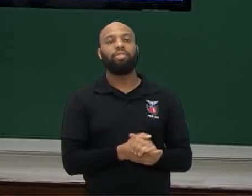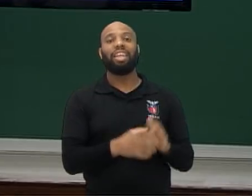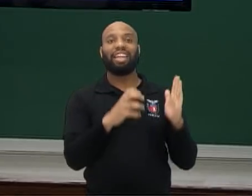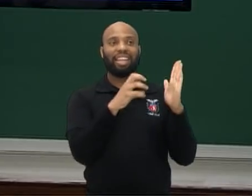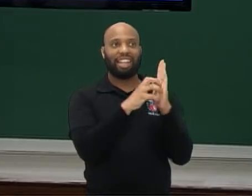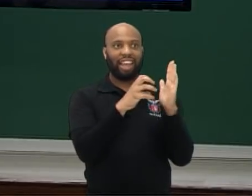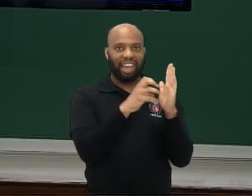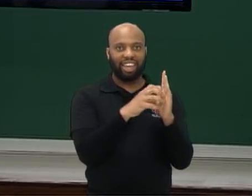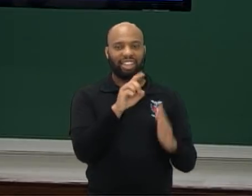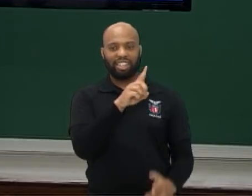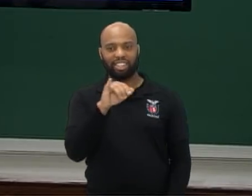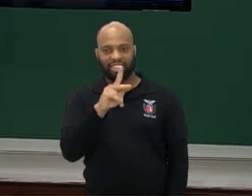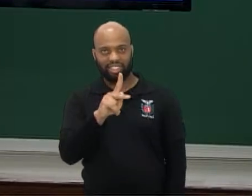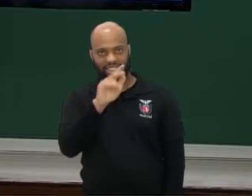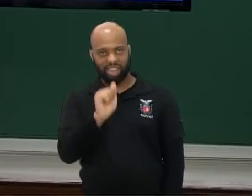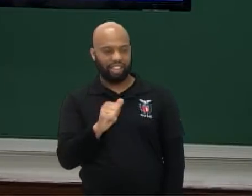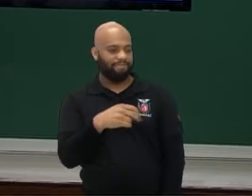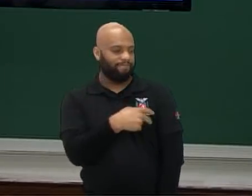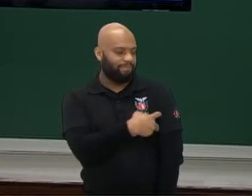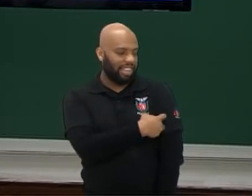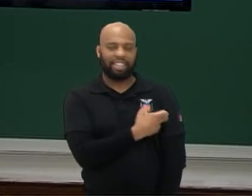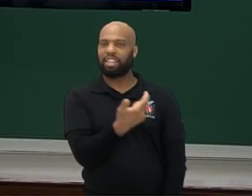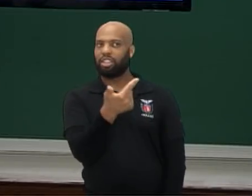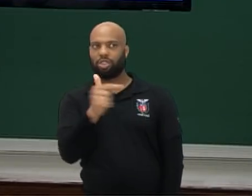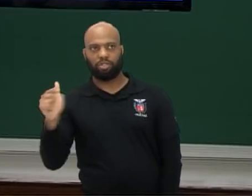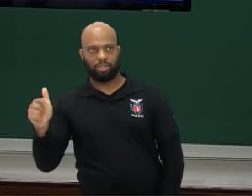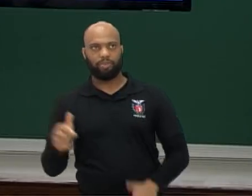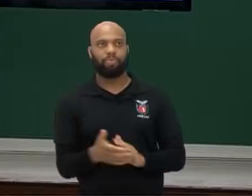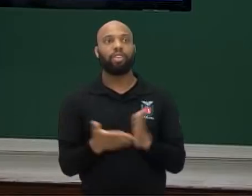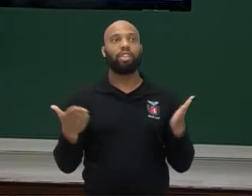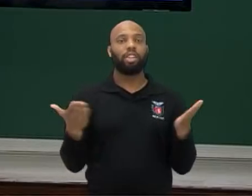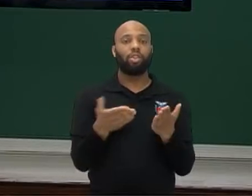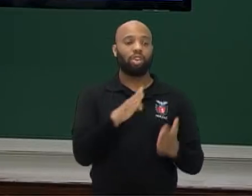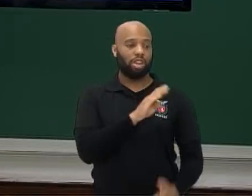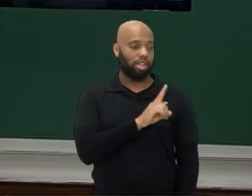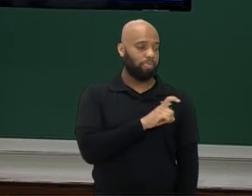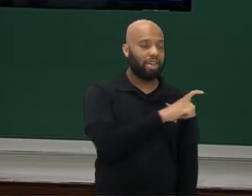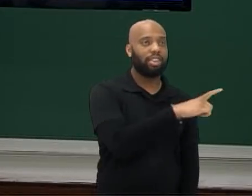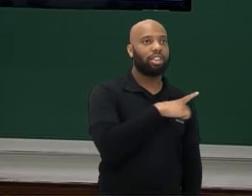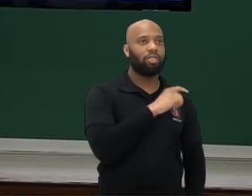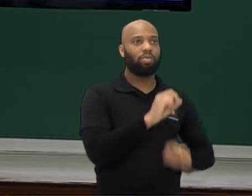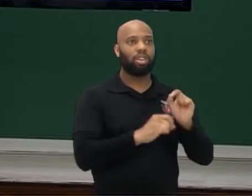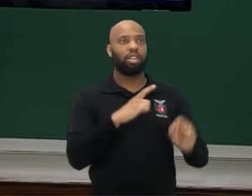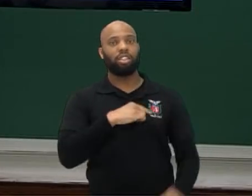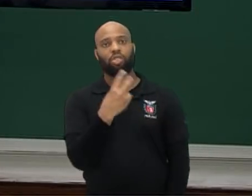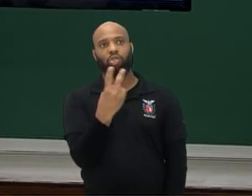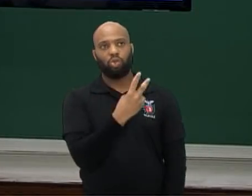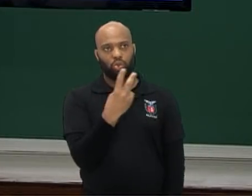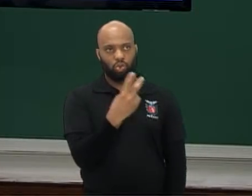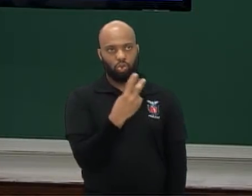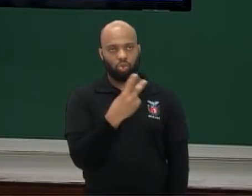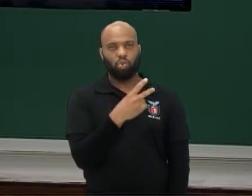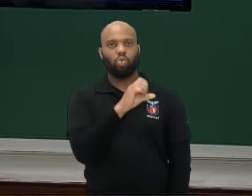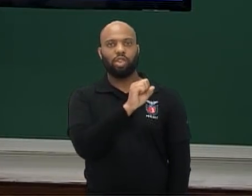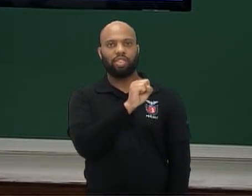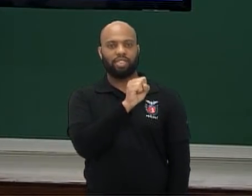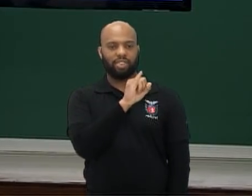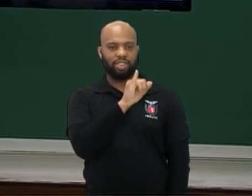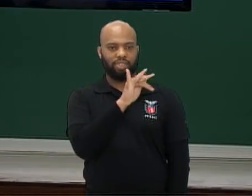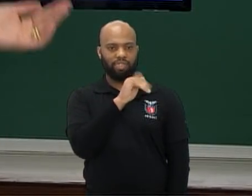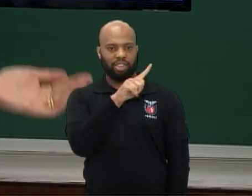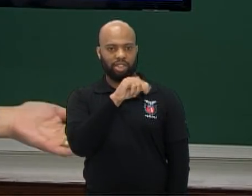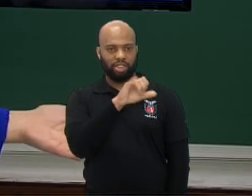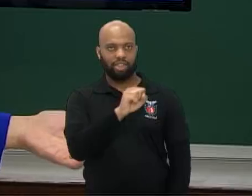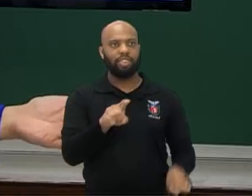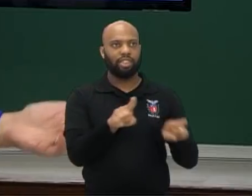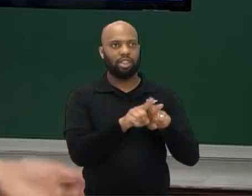e a zika não tem vacina. Doenças bacterianas, nós temos duas, a gonorreia e a sífilis,